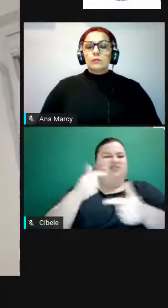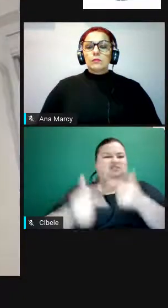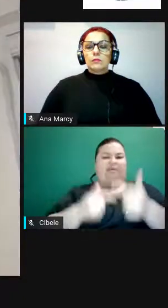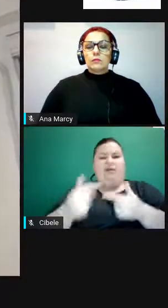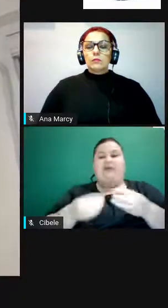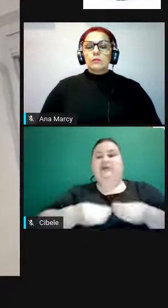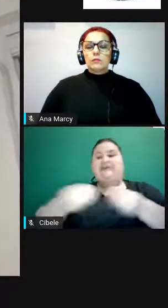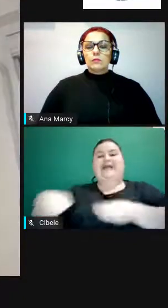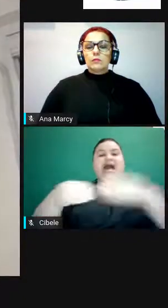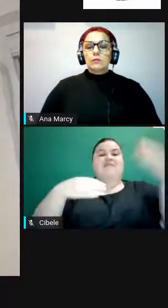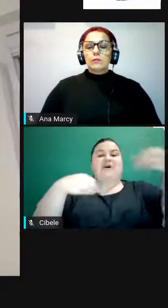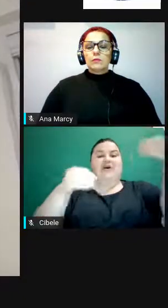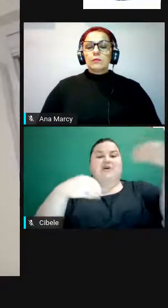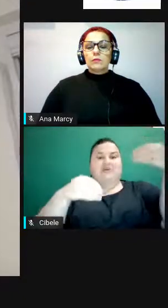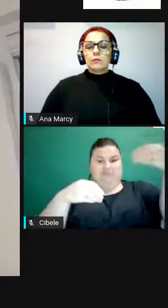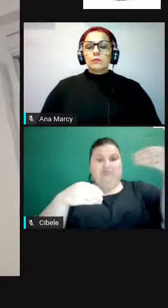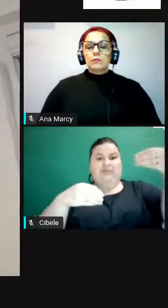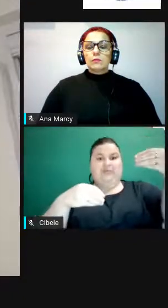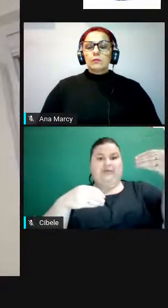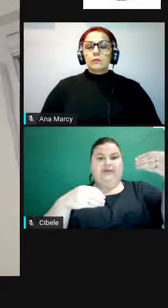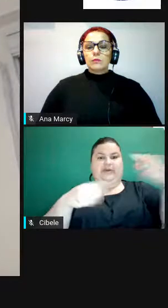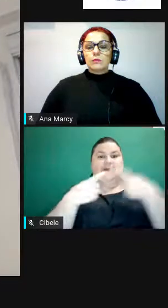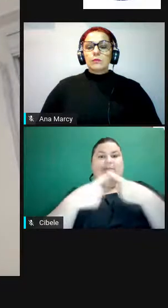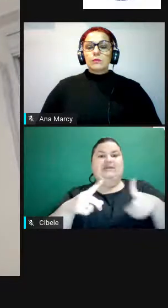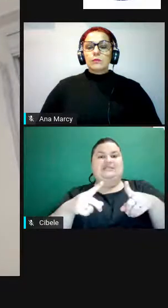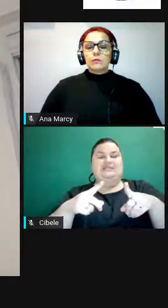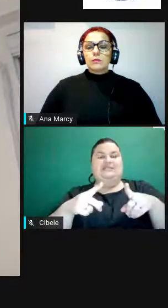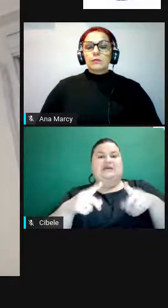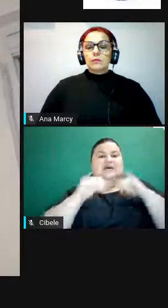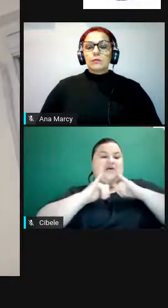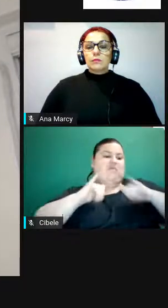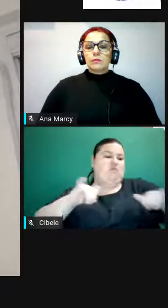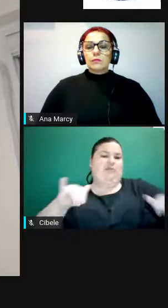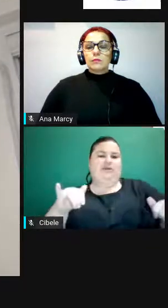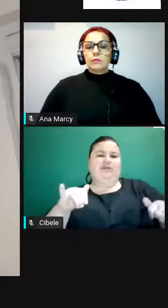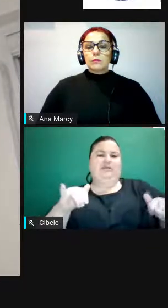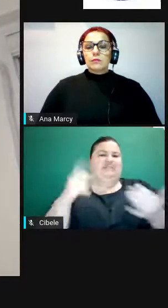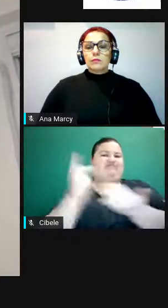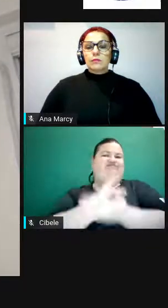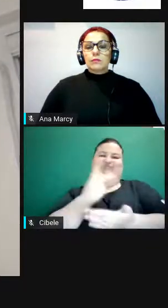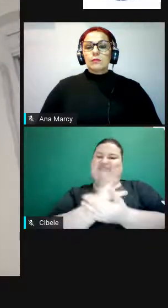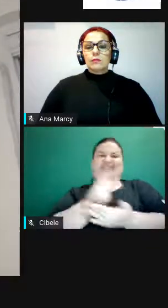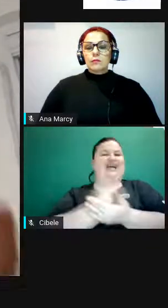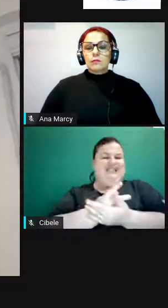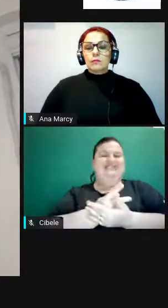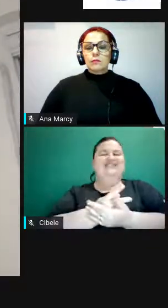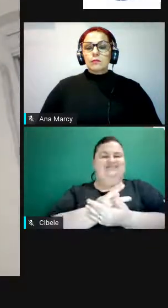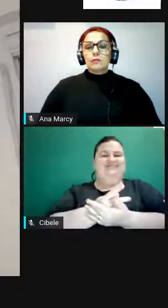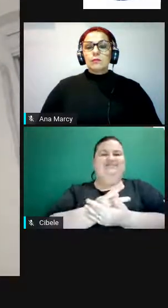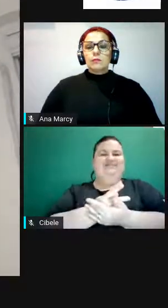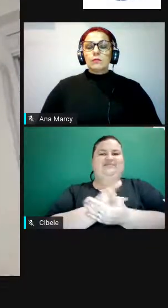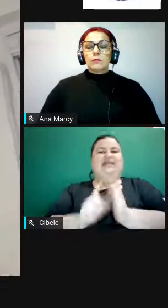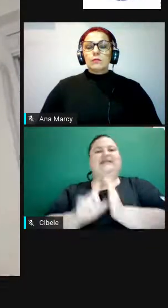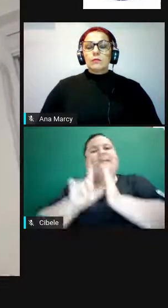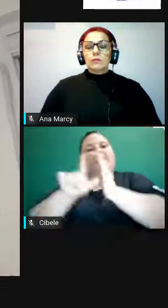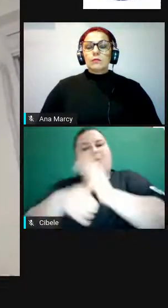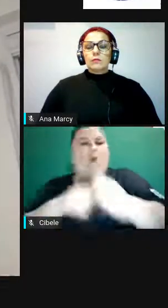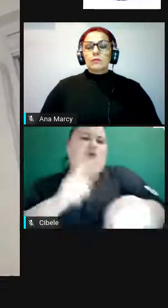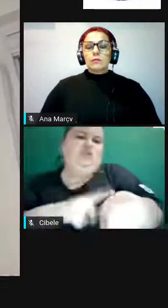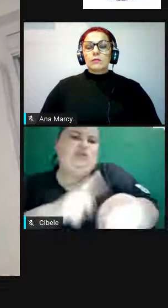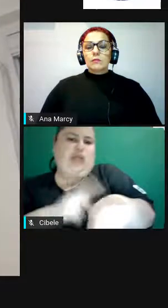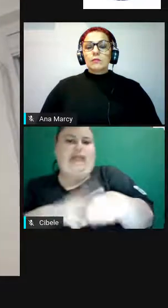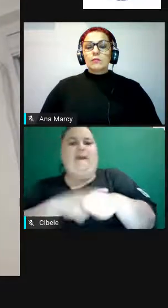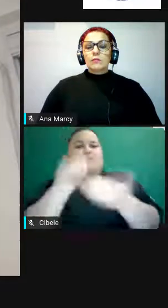panfleto fazia o marketing do jeito errado né não fazer do jeito certo e depois de um tempo com ele depois começar a estudar sob